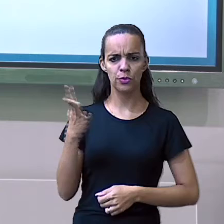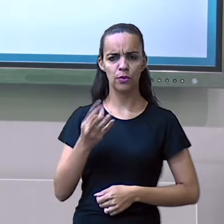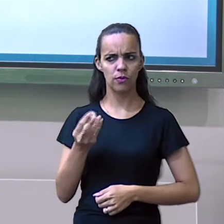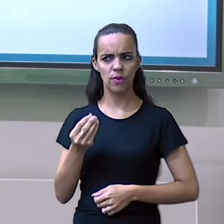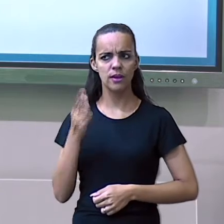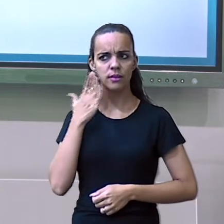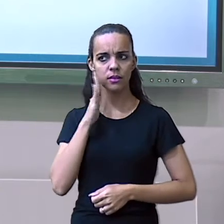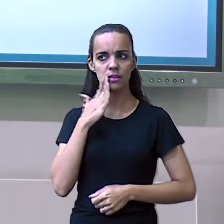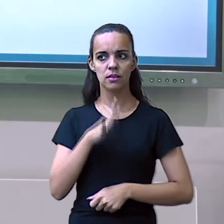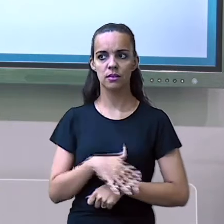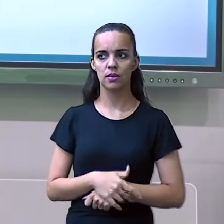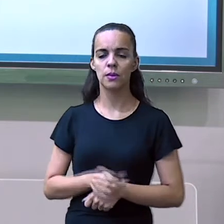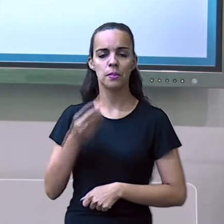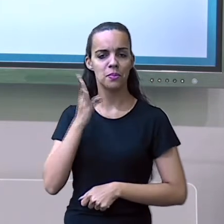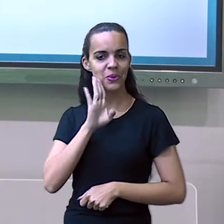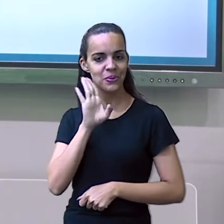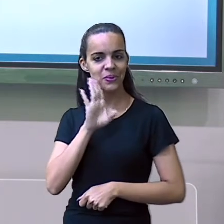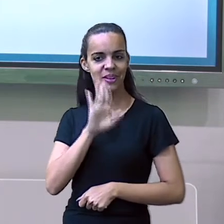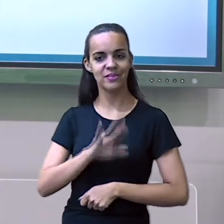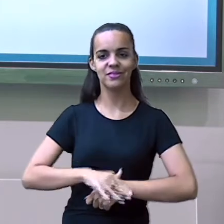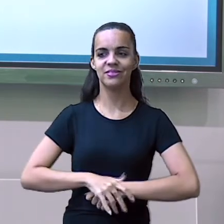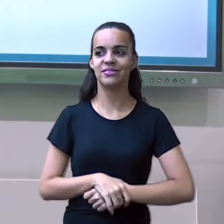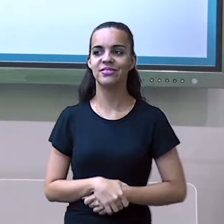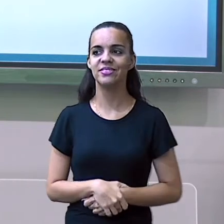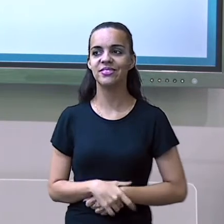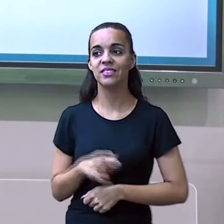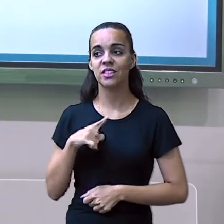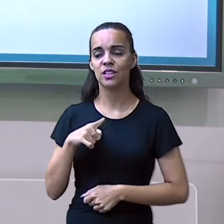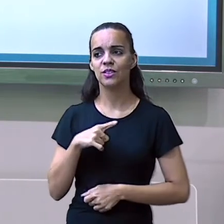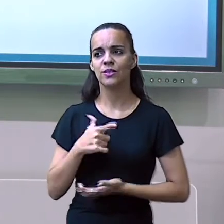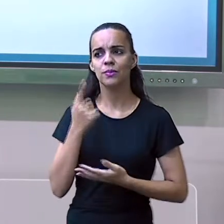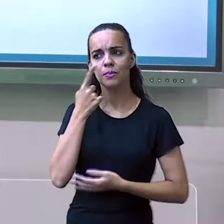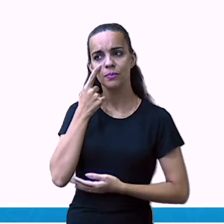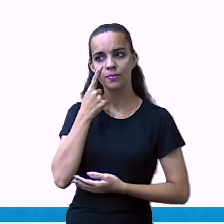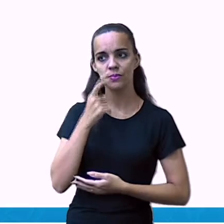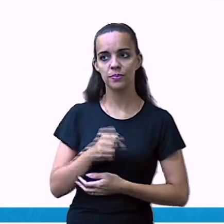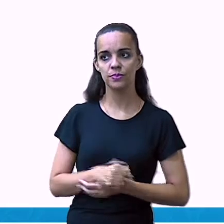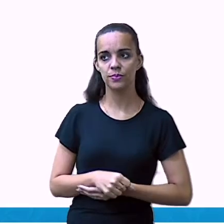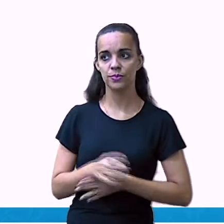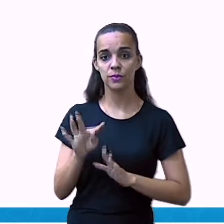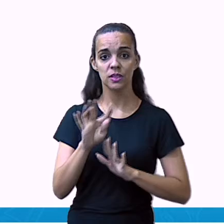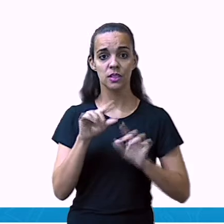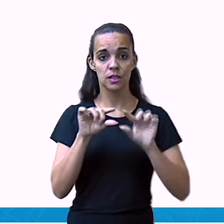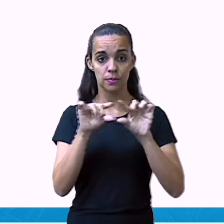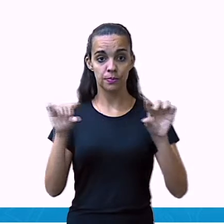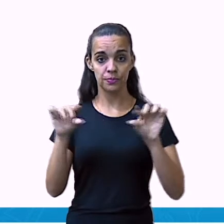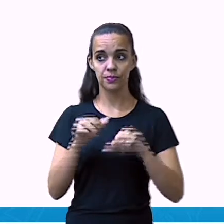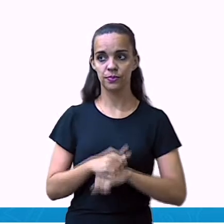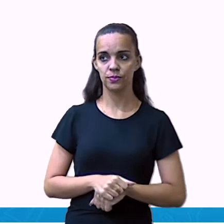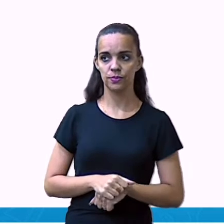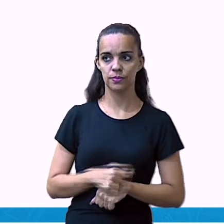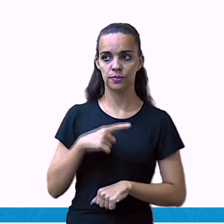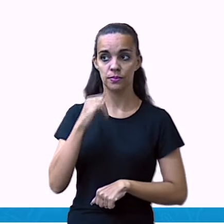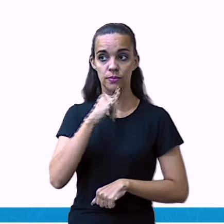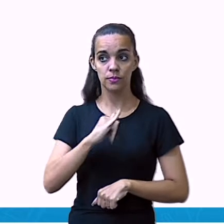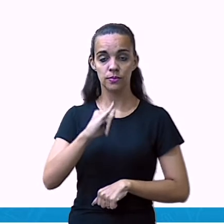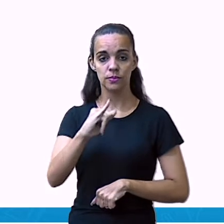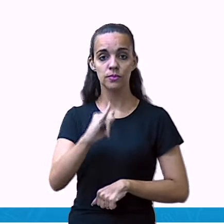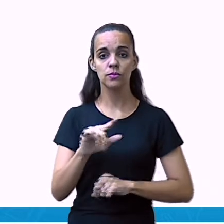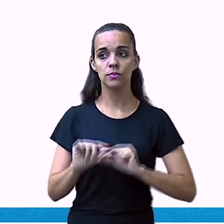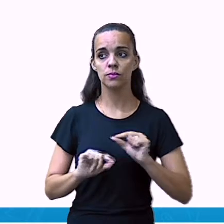essa, não é? Legal! Vamos reler o trecho que